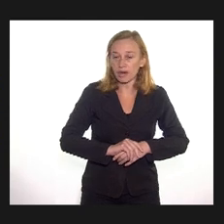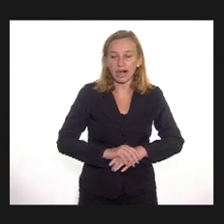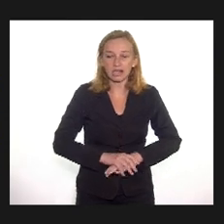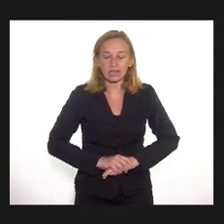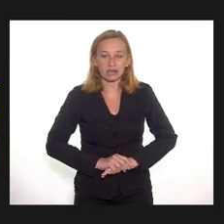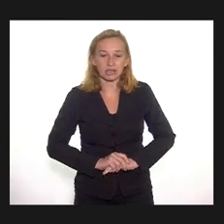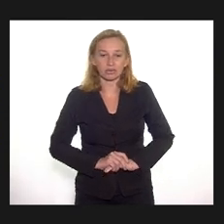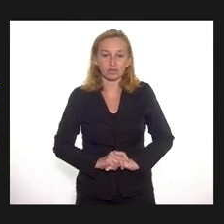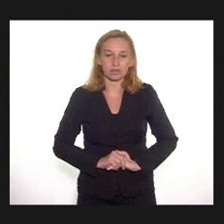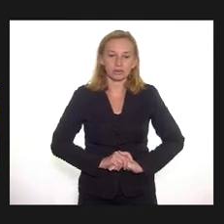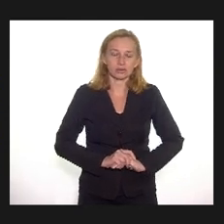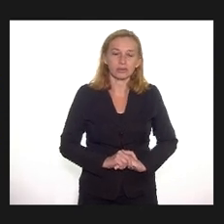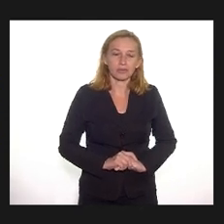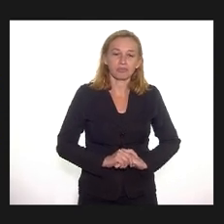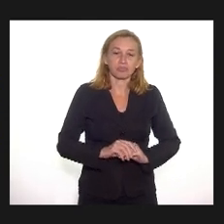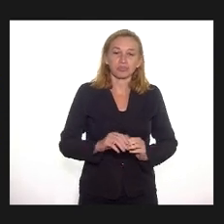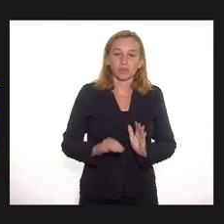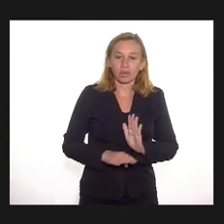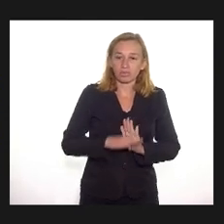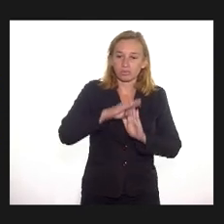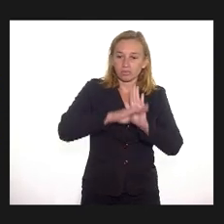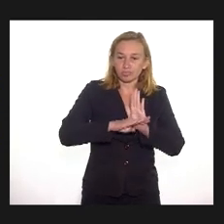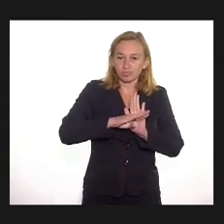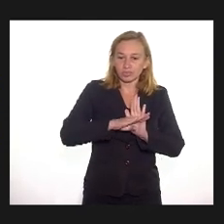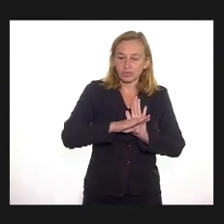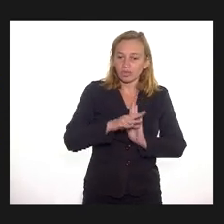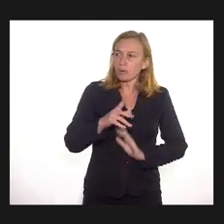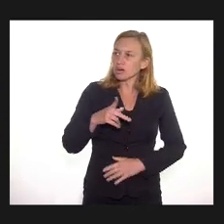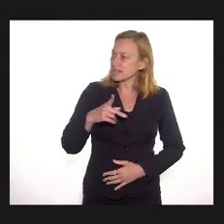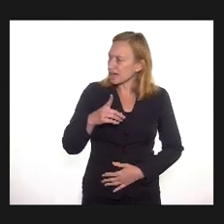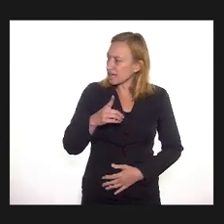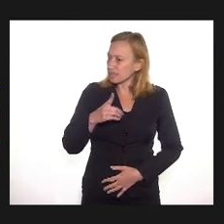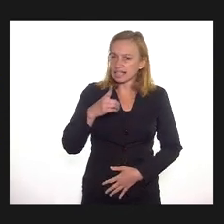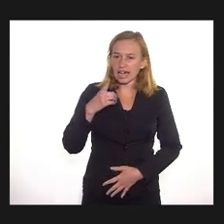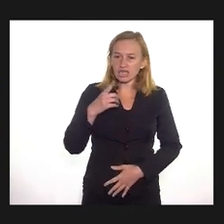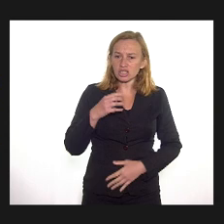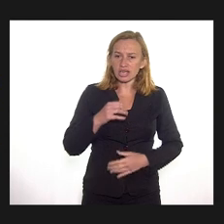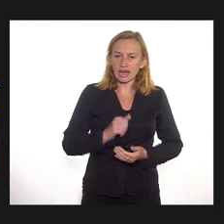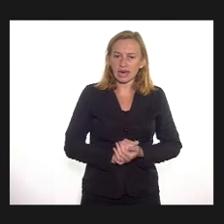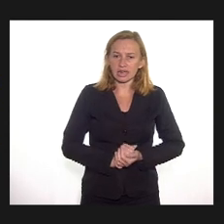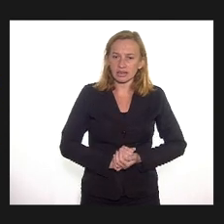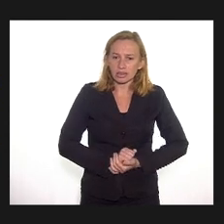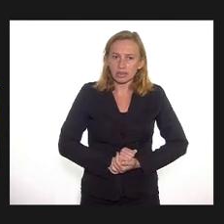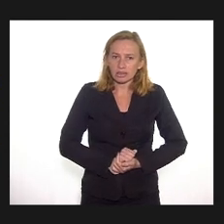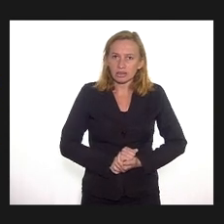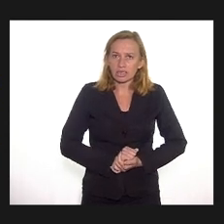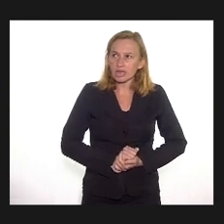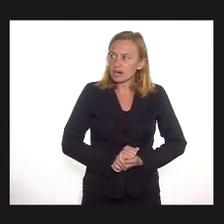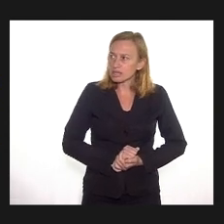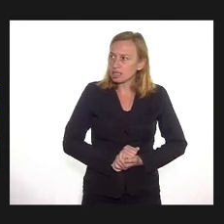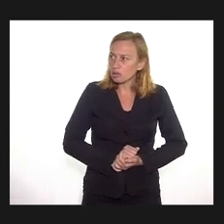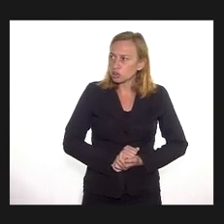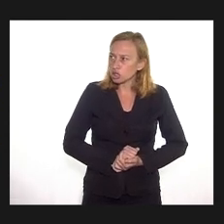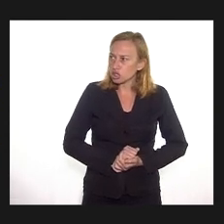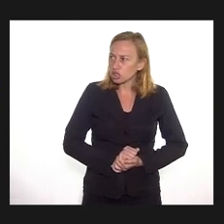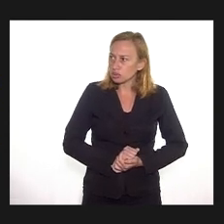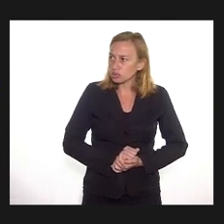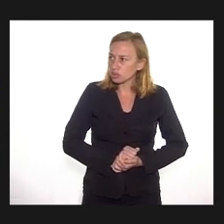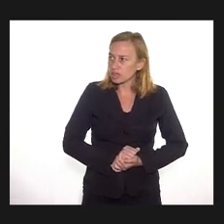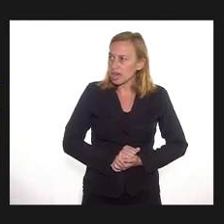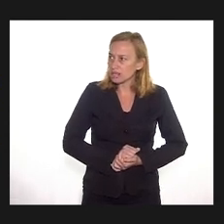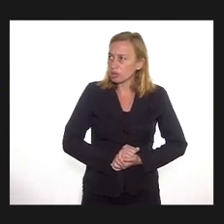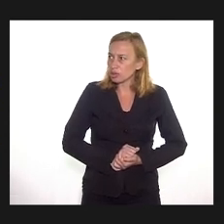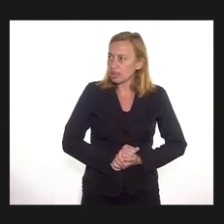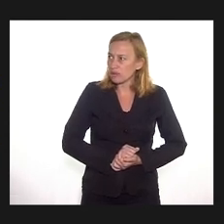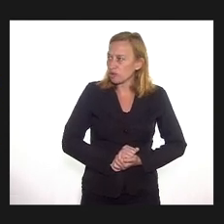um debate se torna de alto nível nesse parlamento. Há muito tempo, o poder legislativo vem sendo deixado de